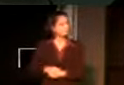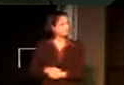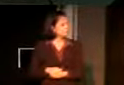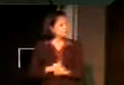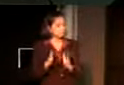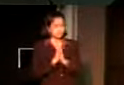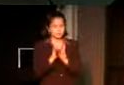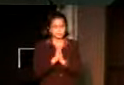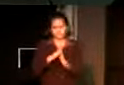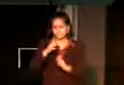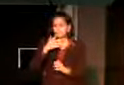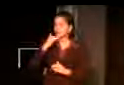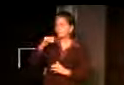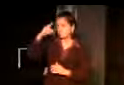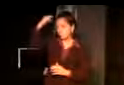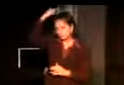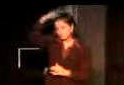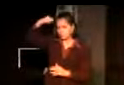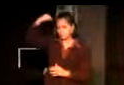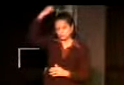Santo Espírito